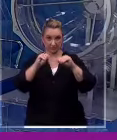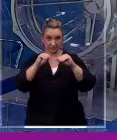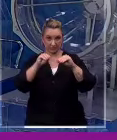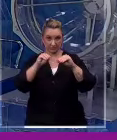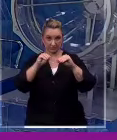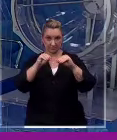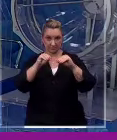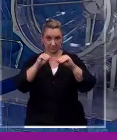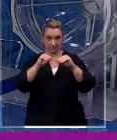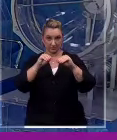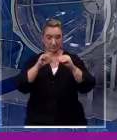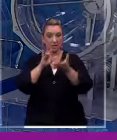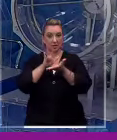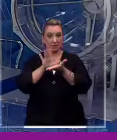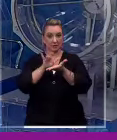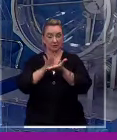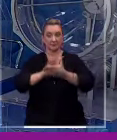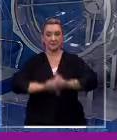tem Loto Fácil.